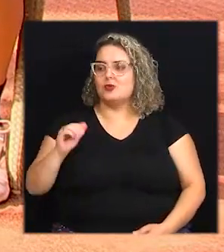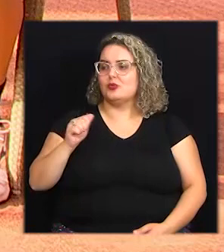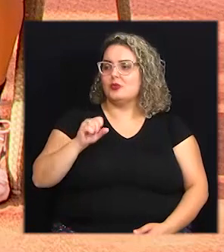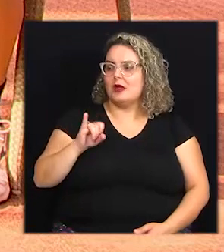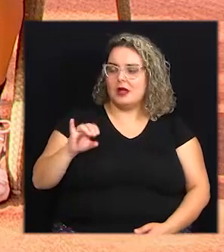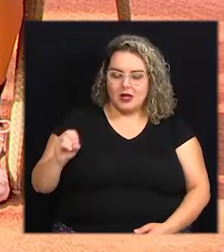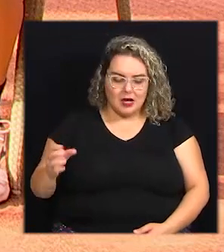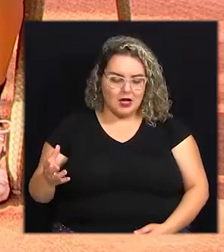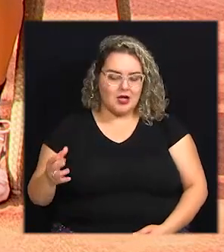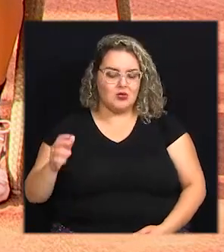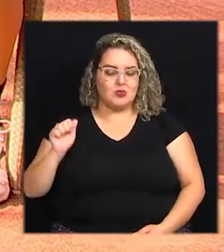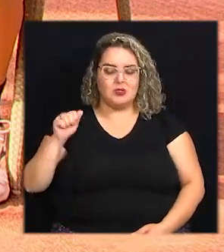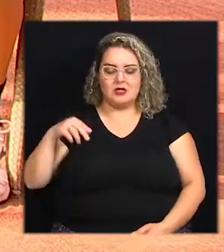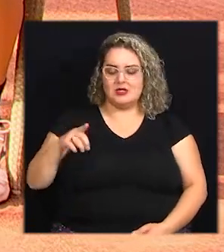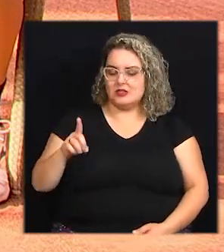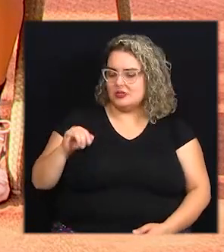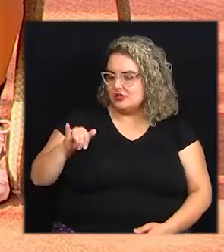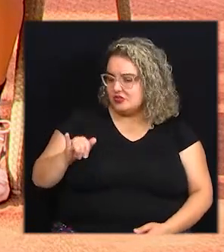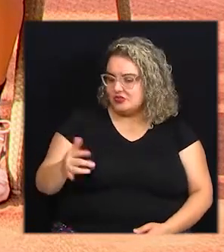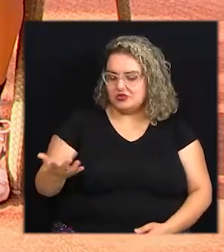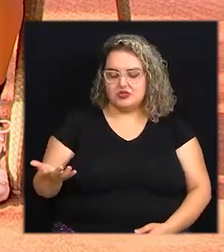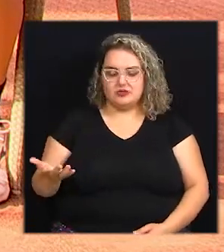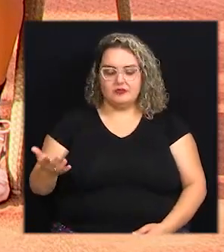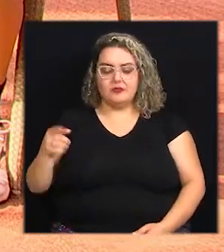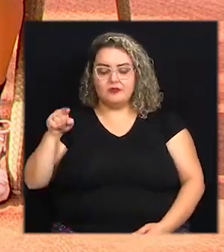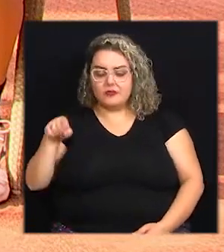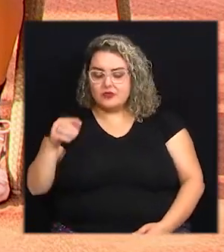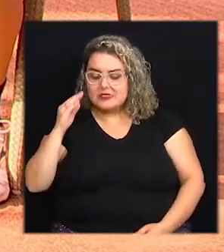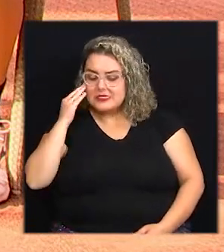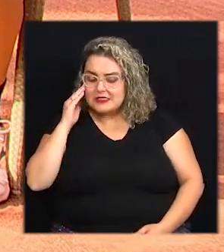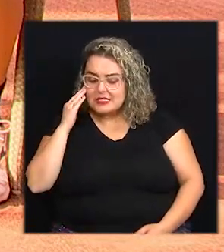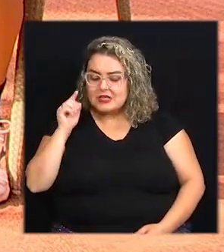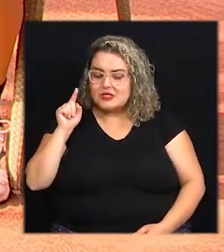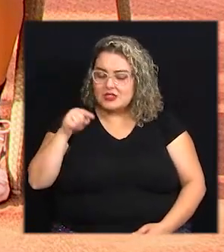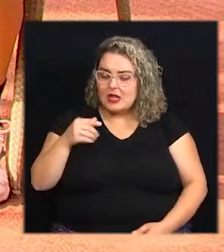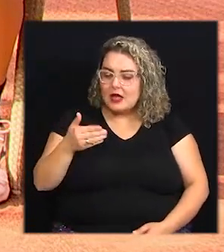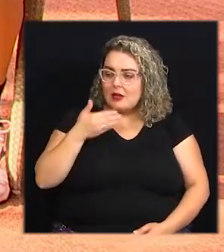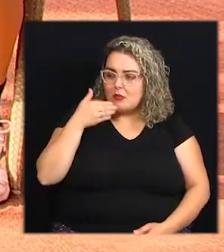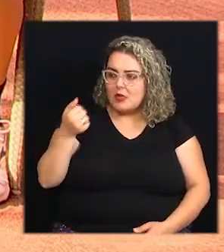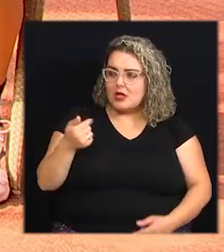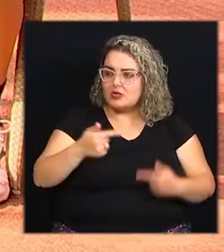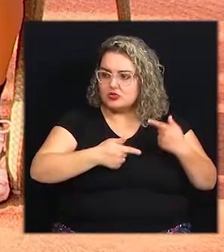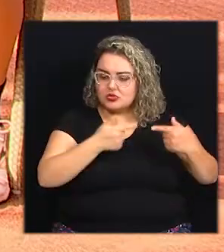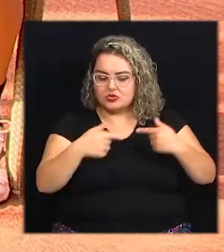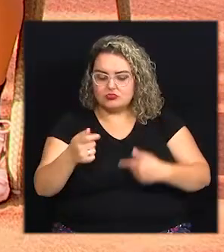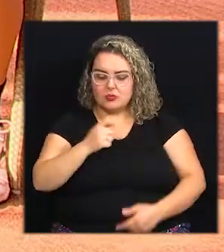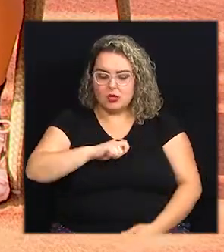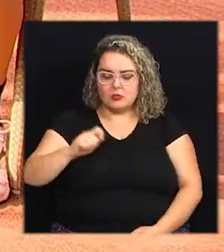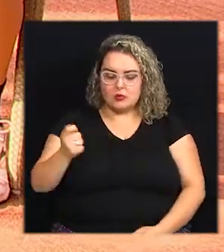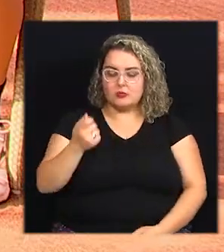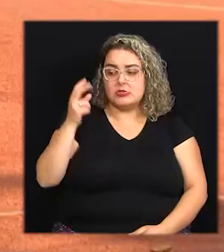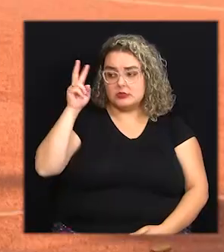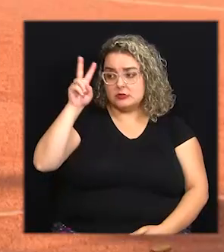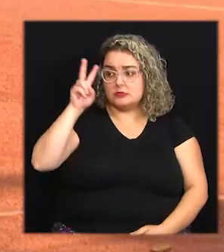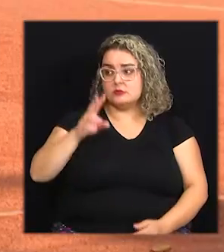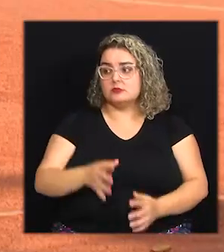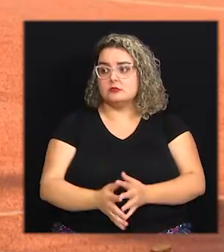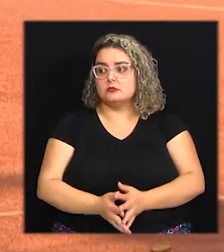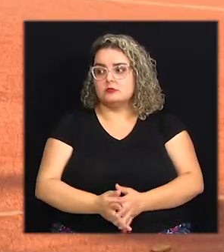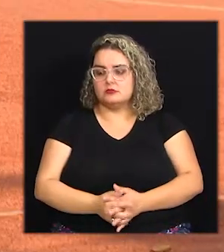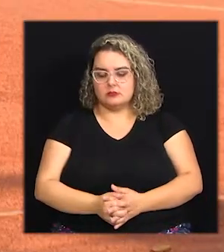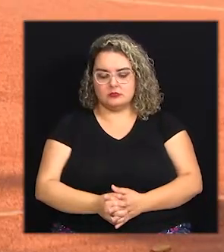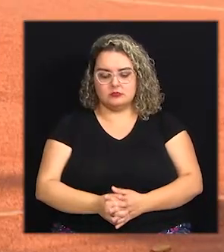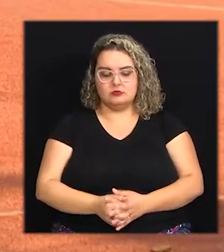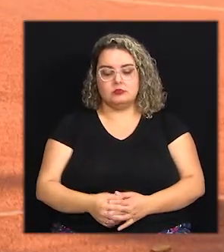Casper Ruud, tem Andy Murray, enfim. Você entende que essa é a melhor geração que a gente tem do tênis, da história?